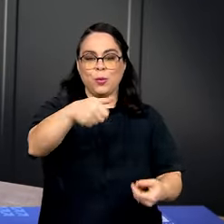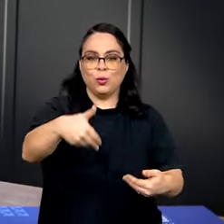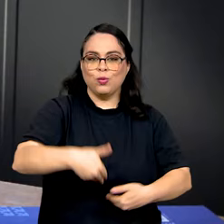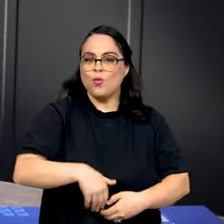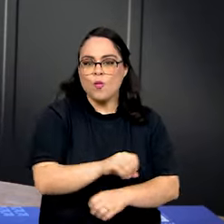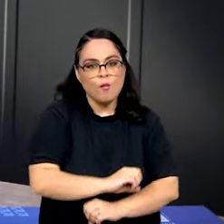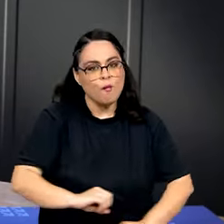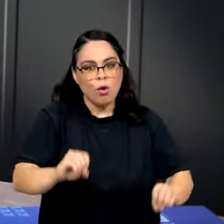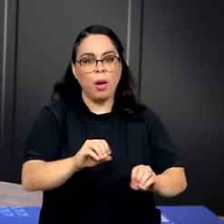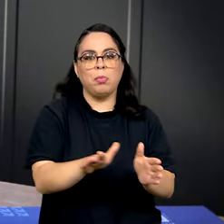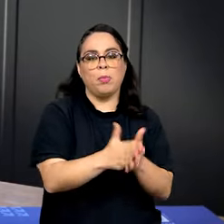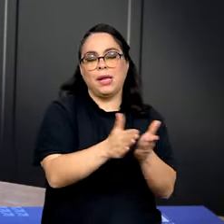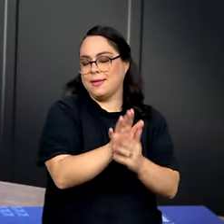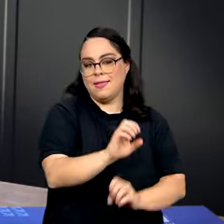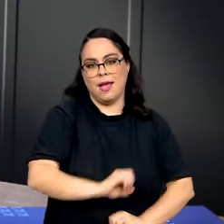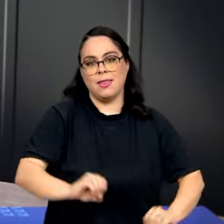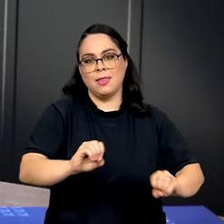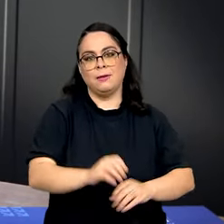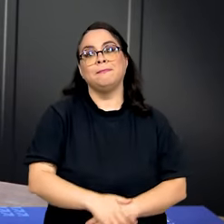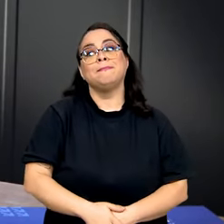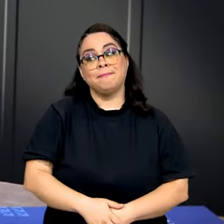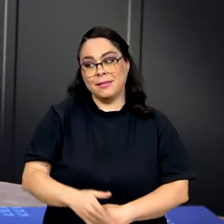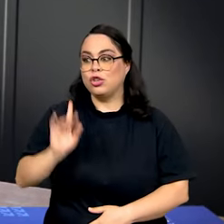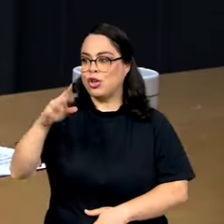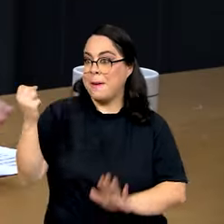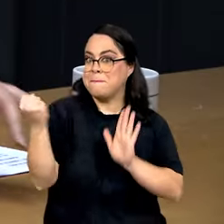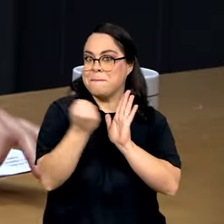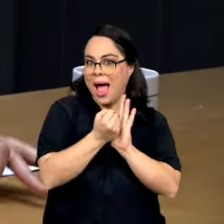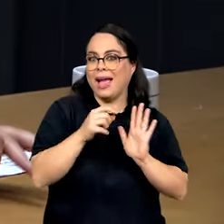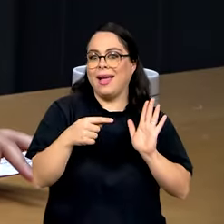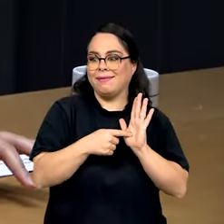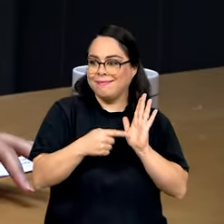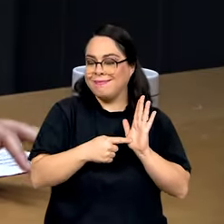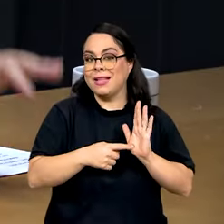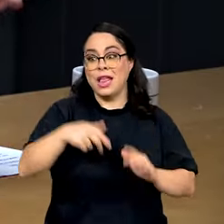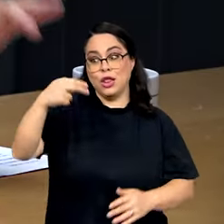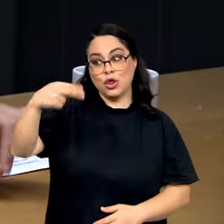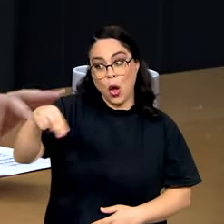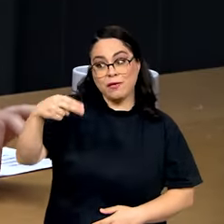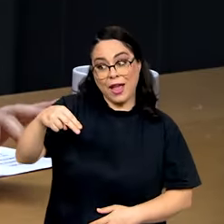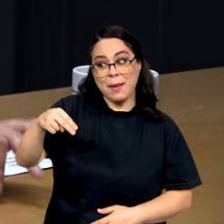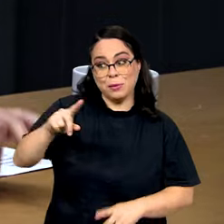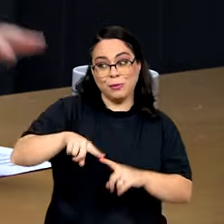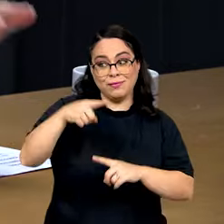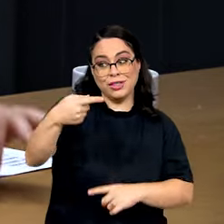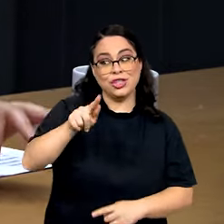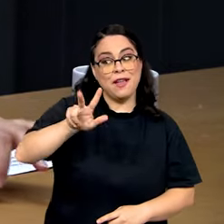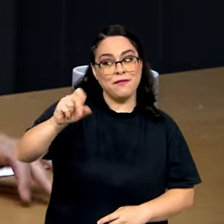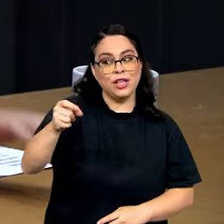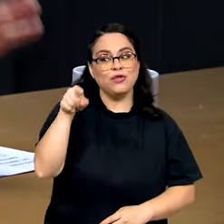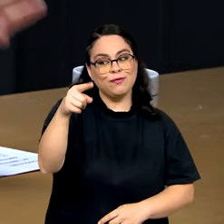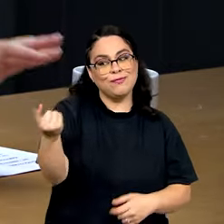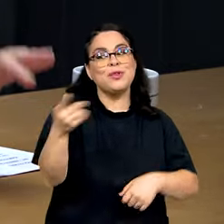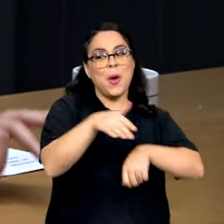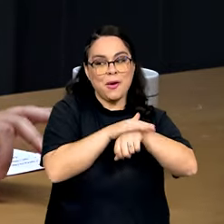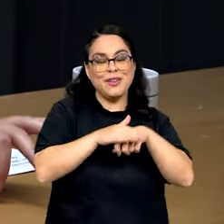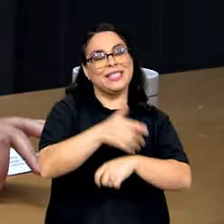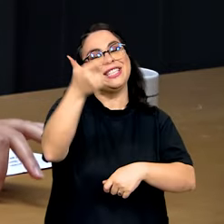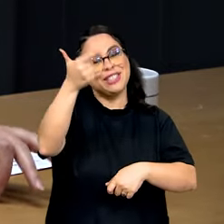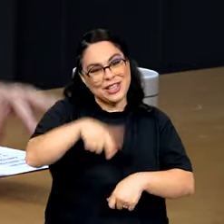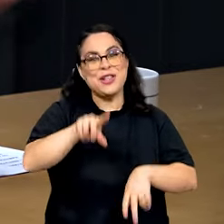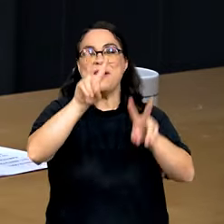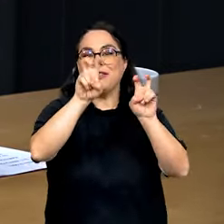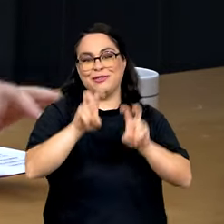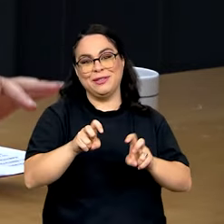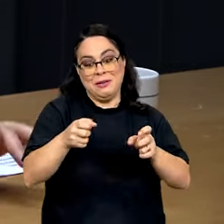de um mundo sem fome e sem pobreza Então já fica marcado aqui Ministro que em novembro depois do G20 a gente vem aqui